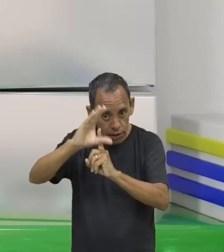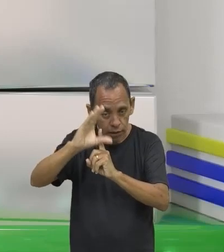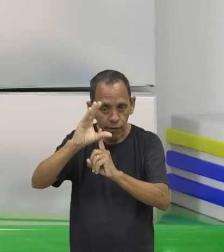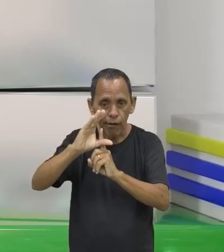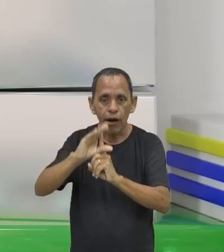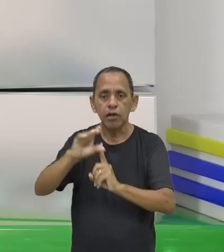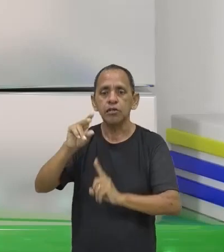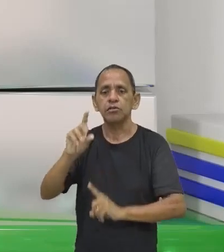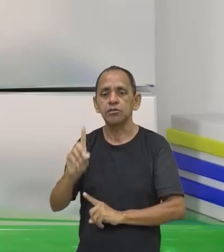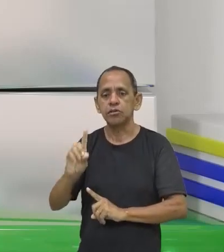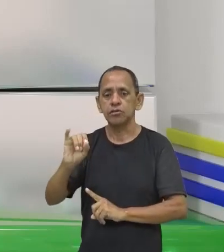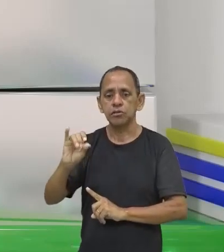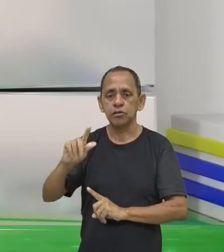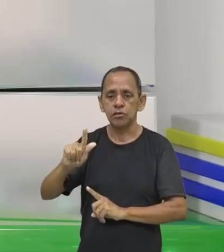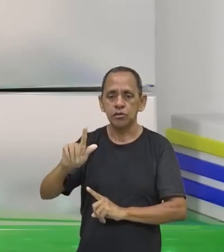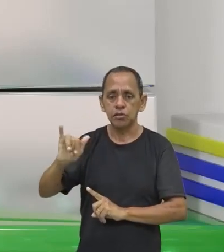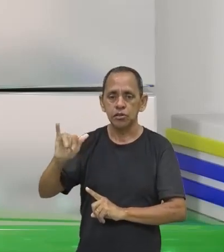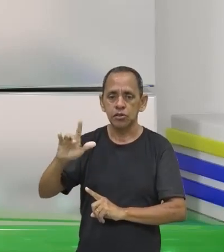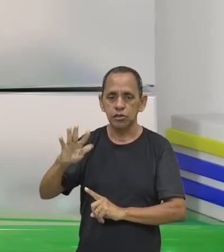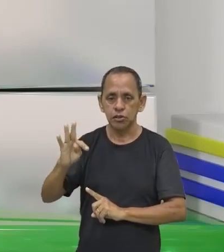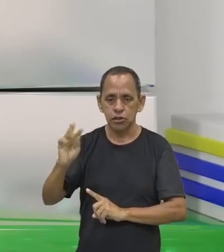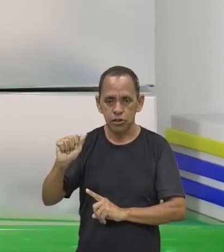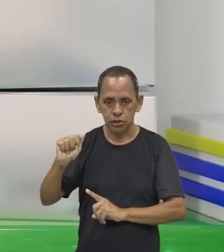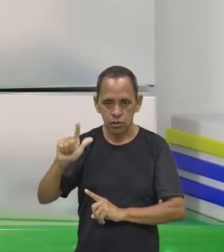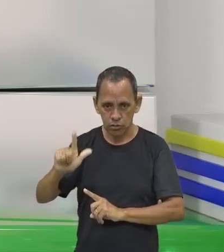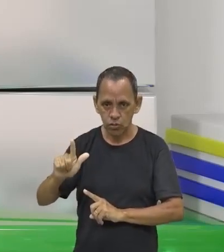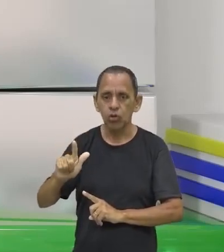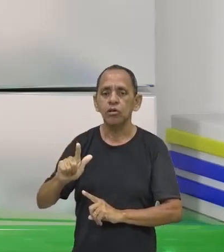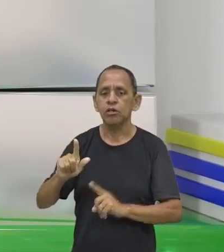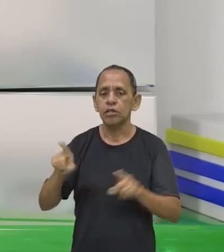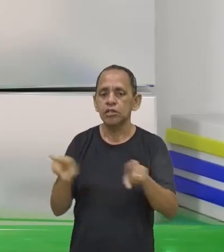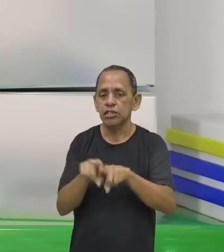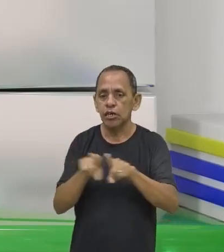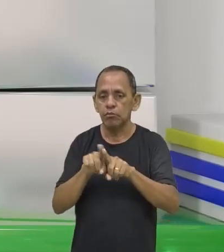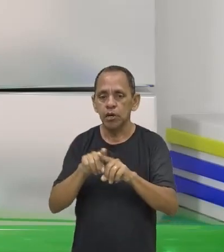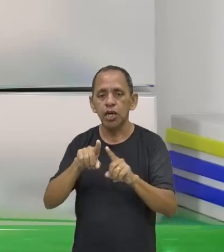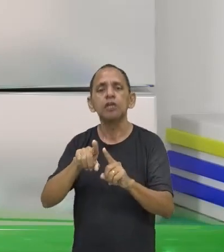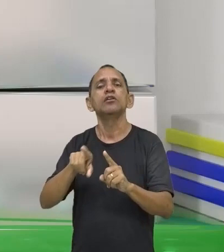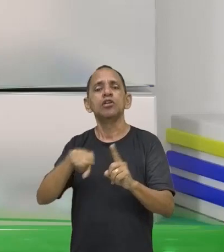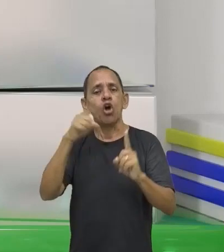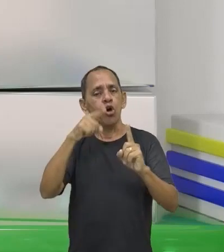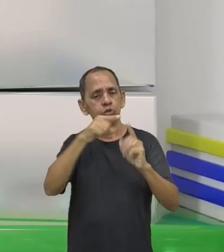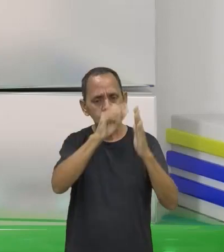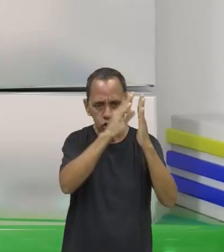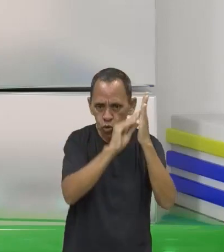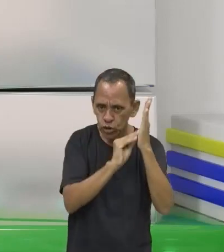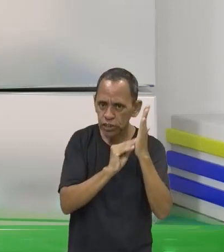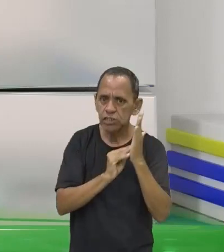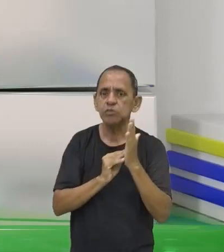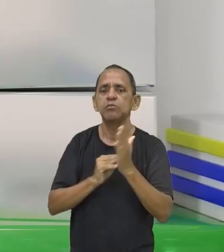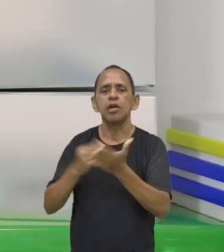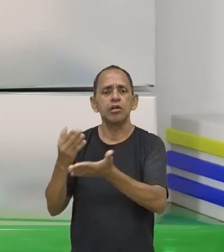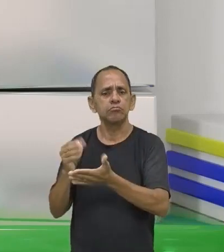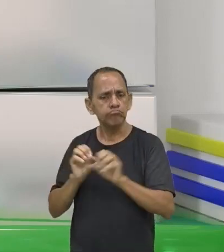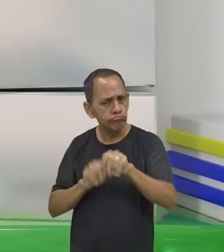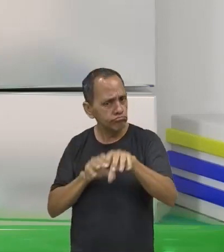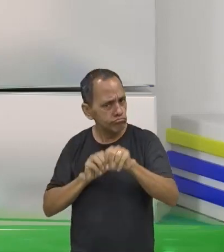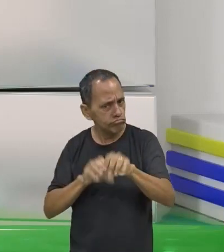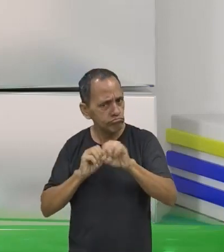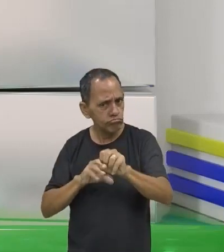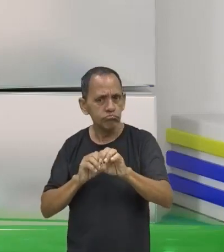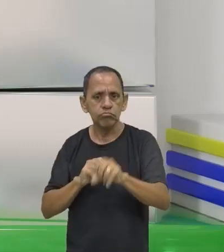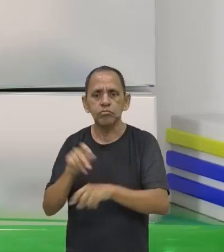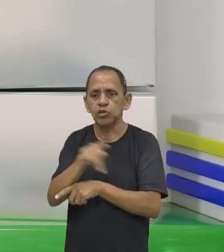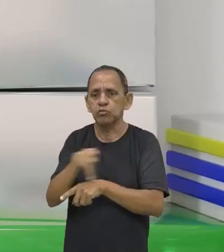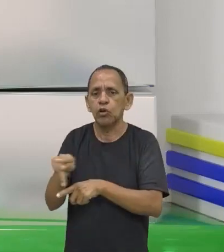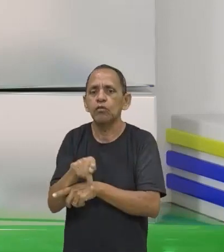de aula. Então, a gente tem a unidade de estudo, objetos de conhecimento, como a professora Cristiane falou, selecionados pelos ministrantes, equivalentes